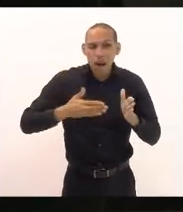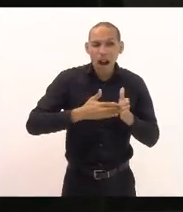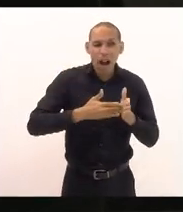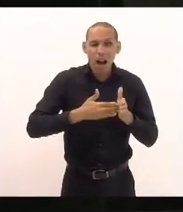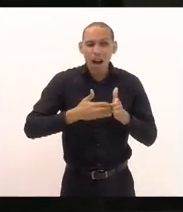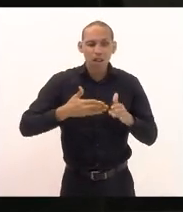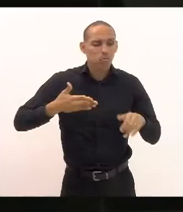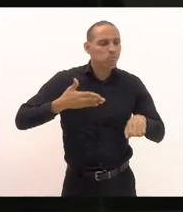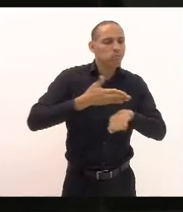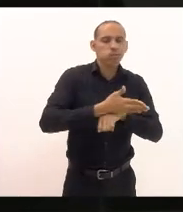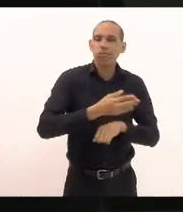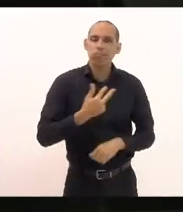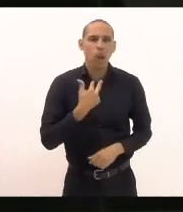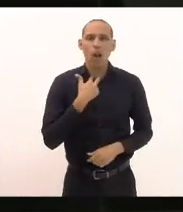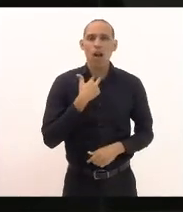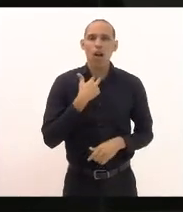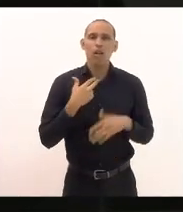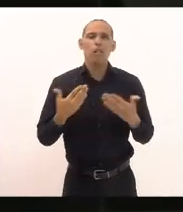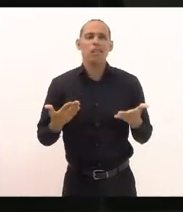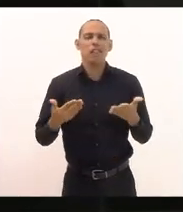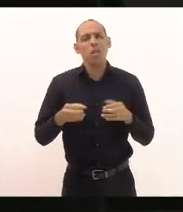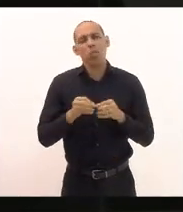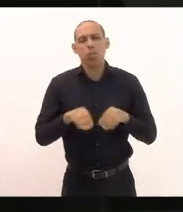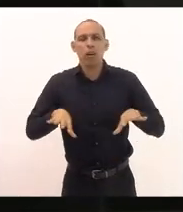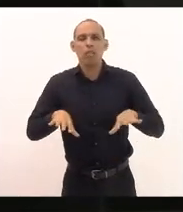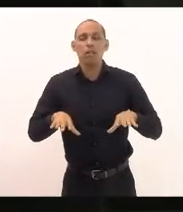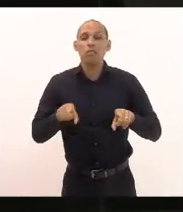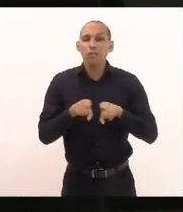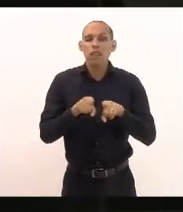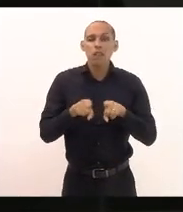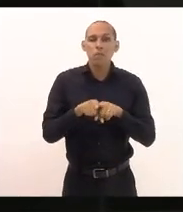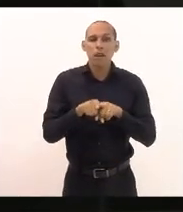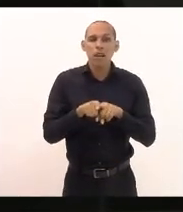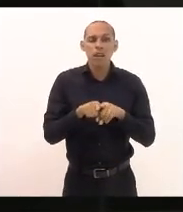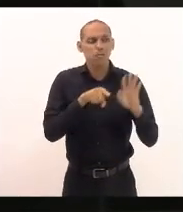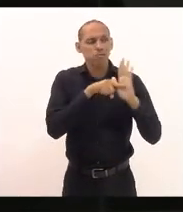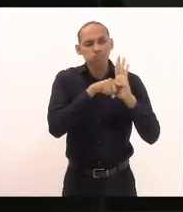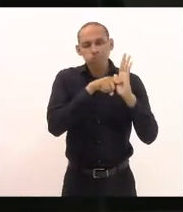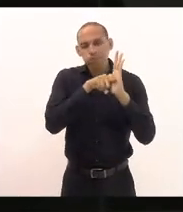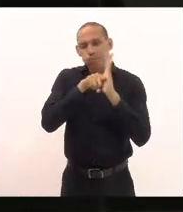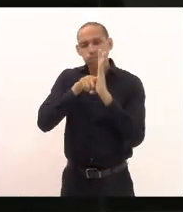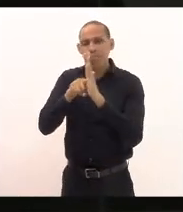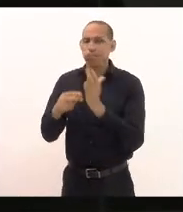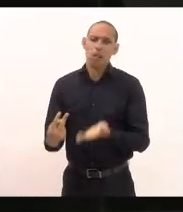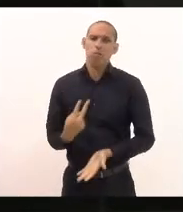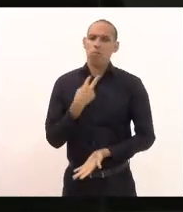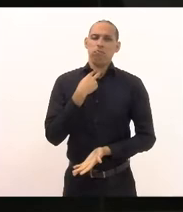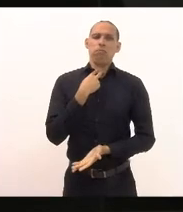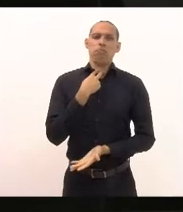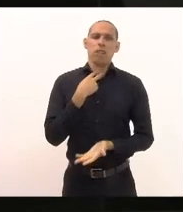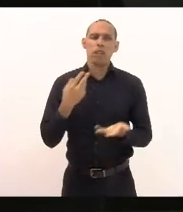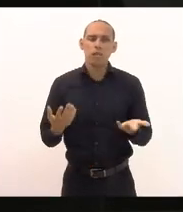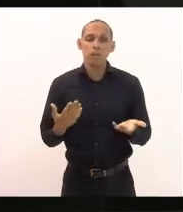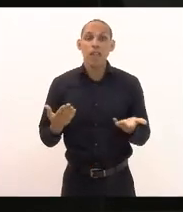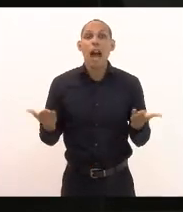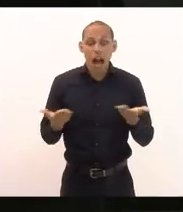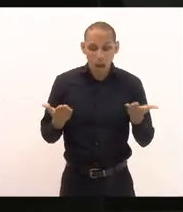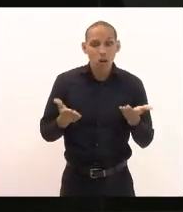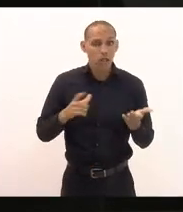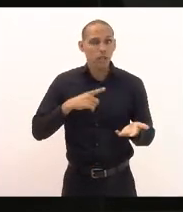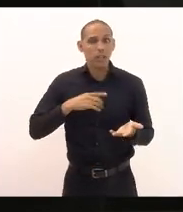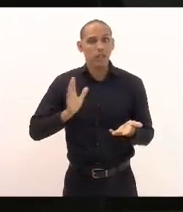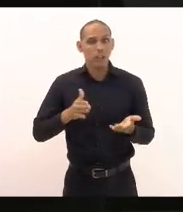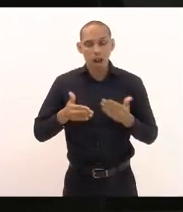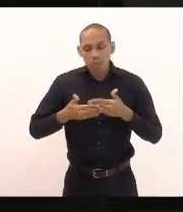acessos vai prejudicar e pode inviabilizar a realização de pesquisas já em andamento,